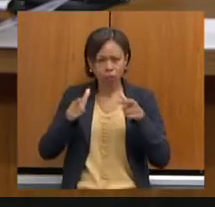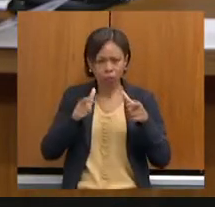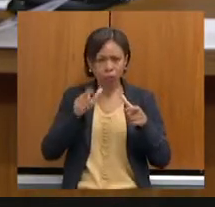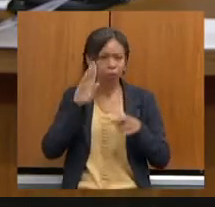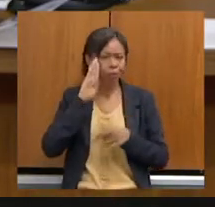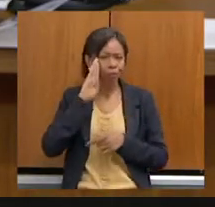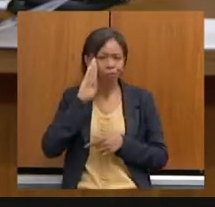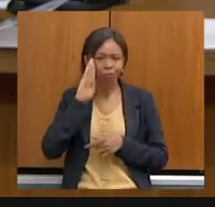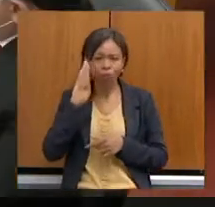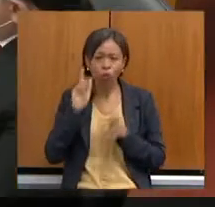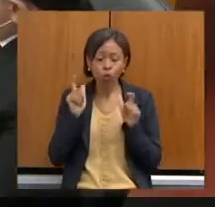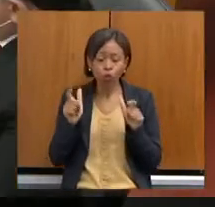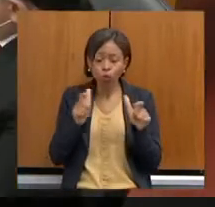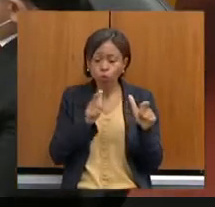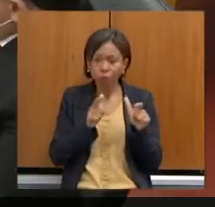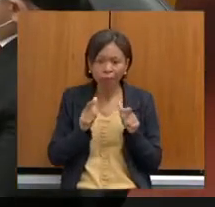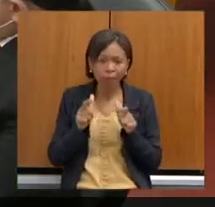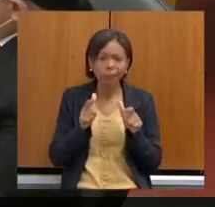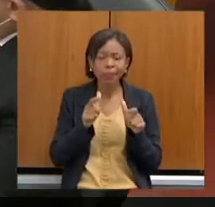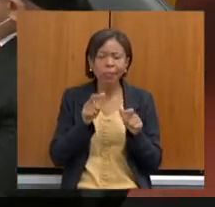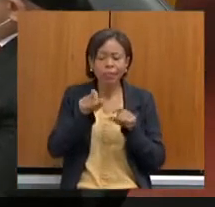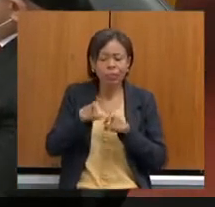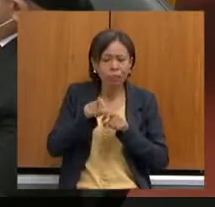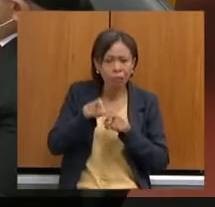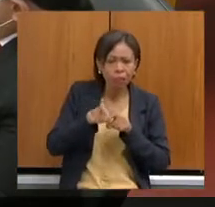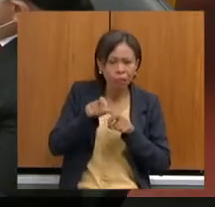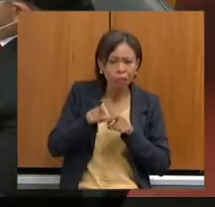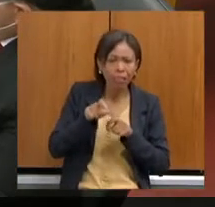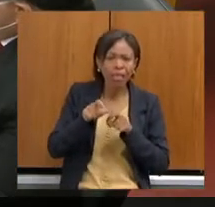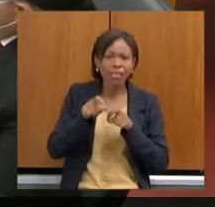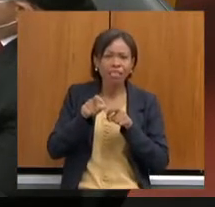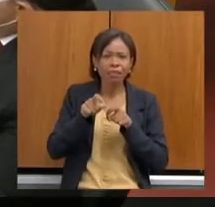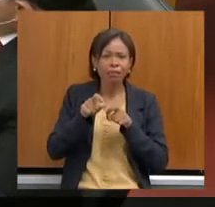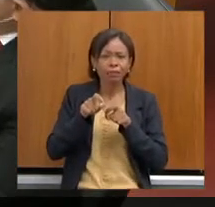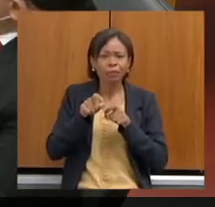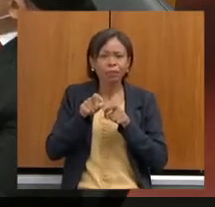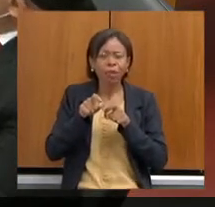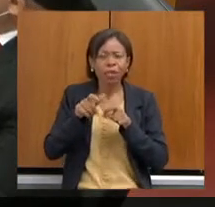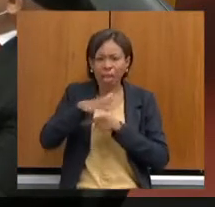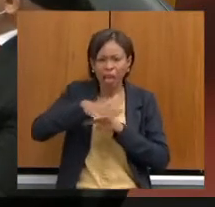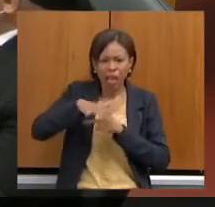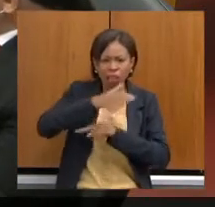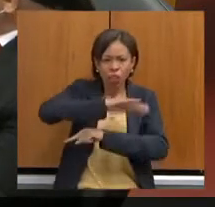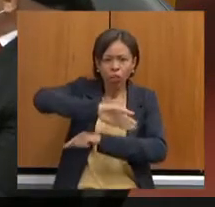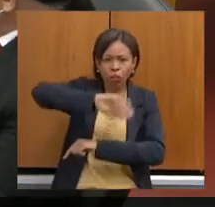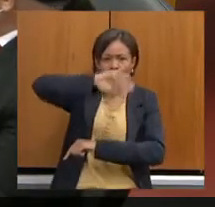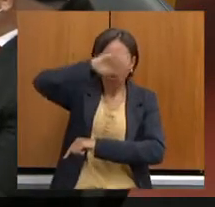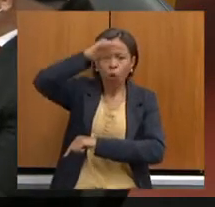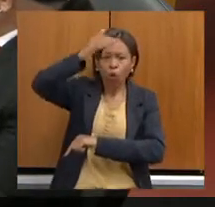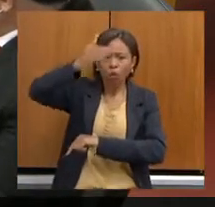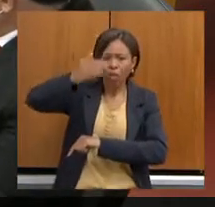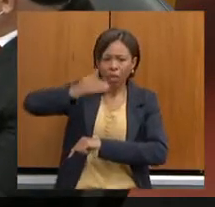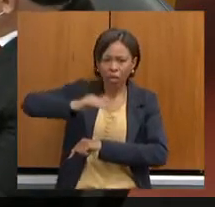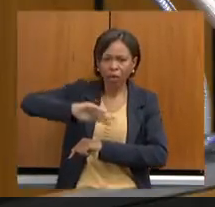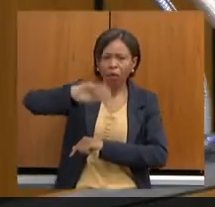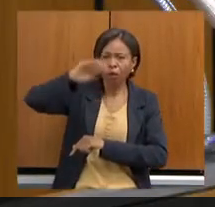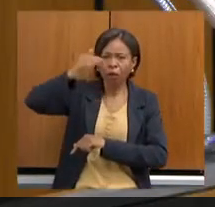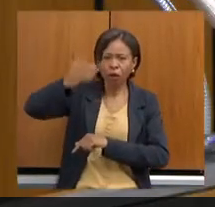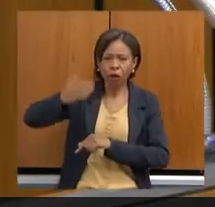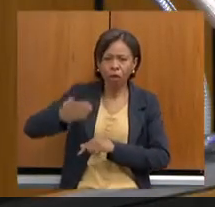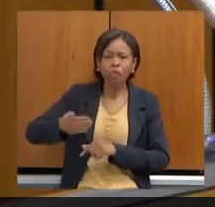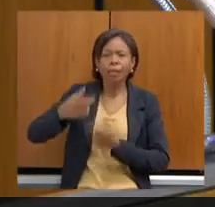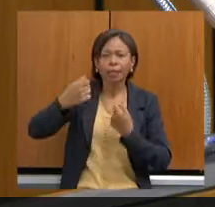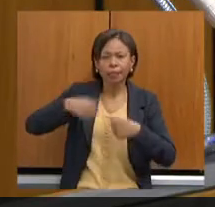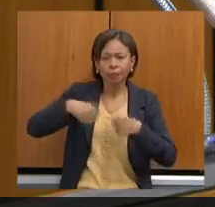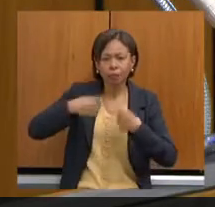para regiões de pastagens degradadas em áreas montanhosas que precisam de um cuidado